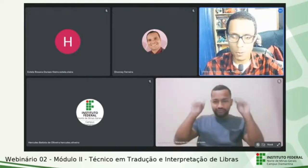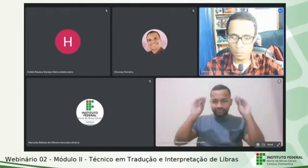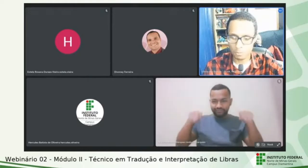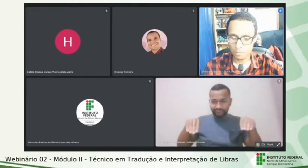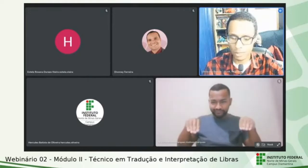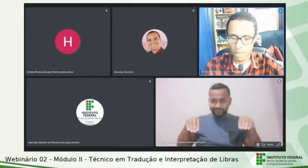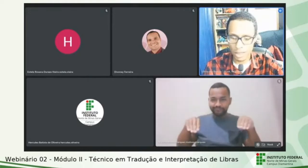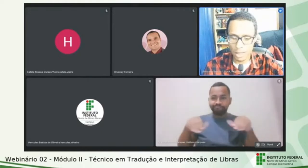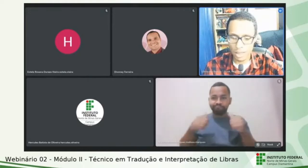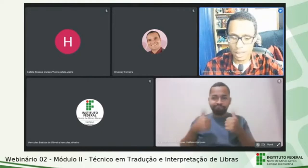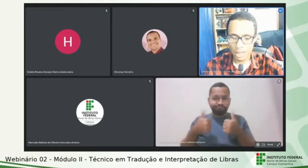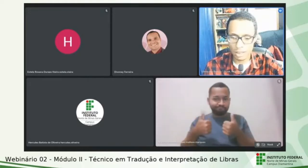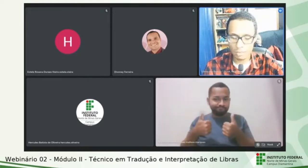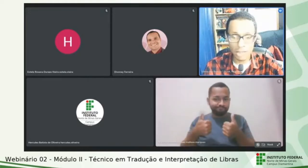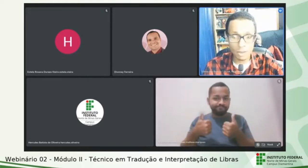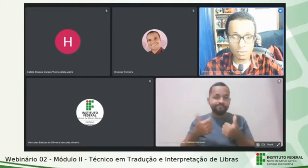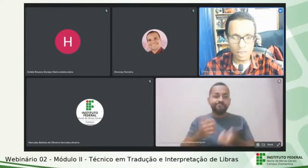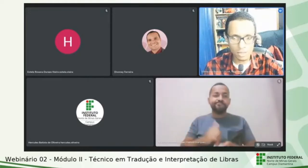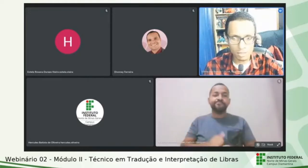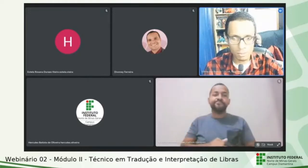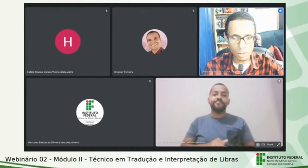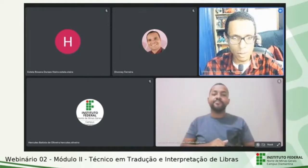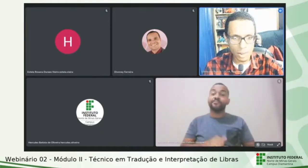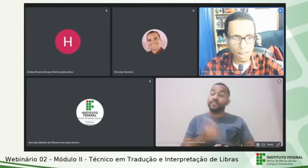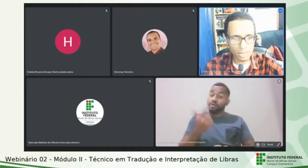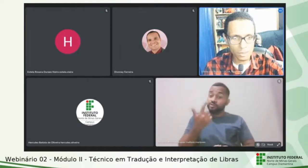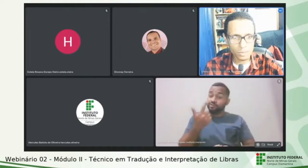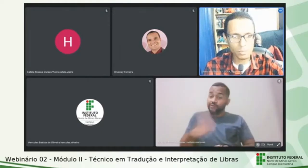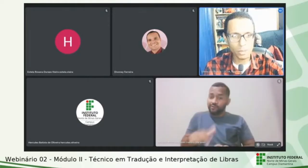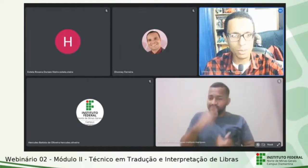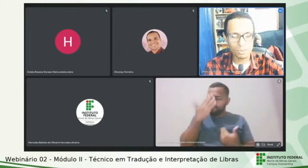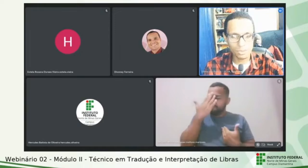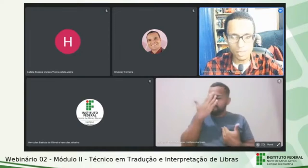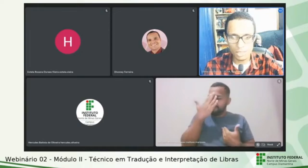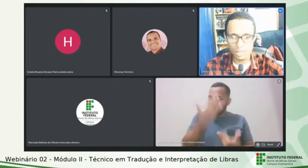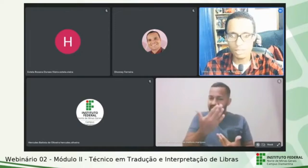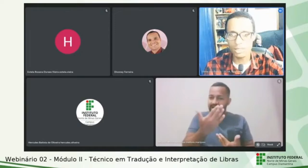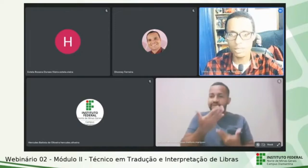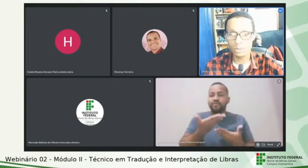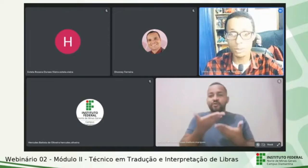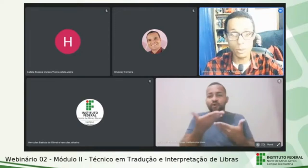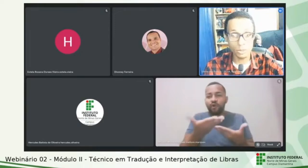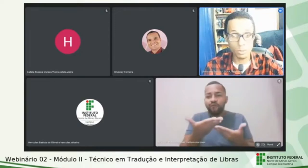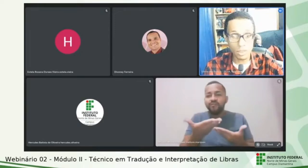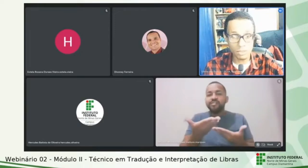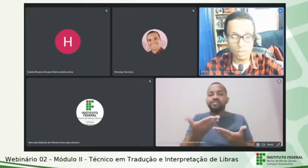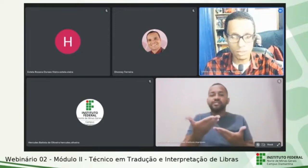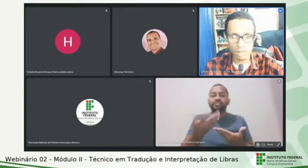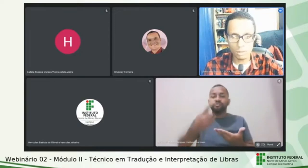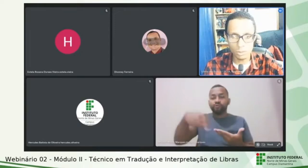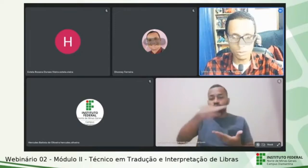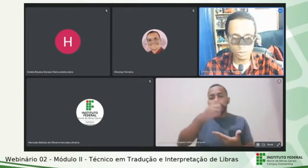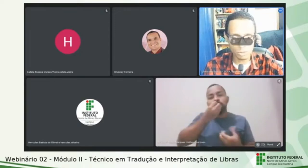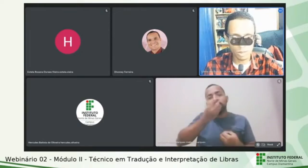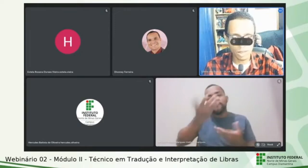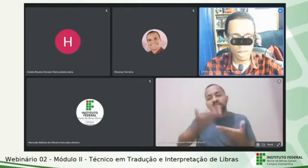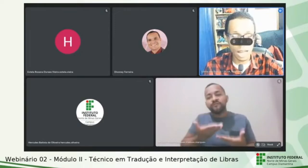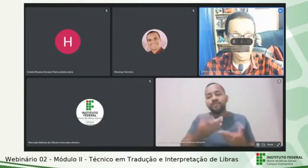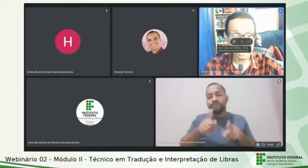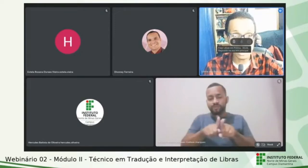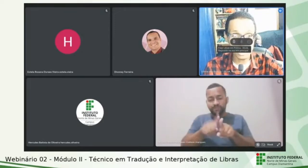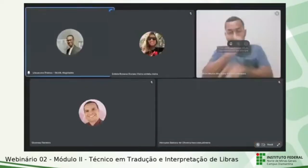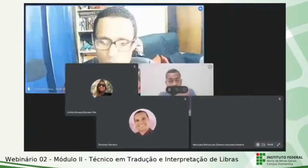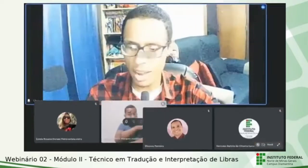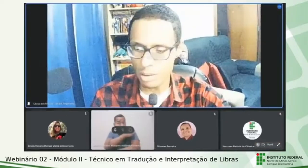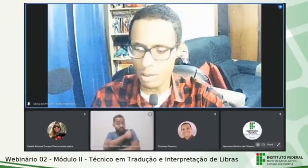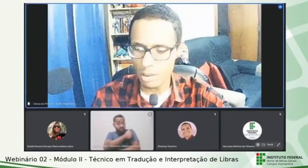Bom, mais uma vez, muito obrigado pelo convite. Sejam todos bem-vindos, alunos, a